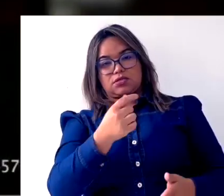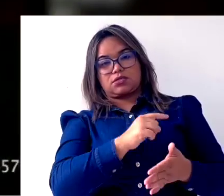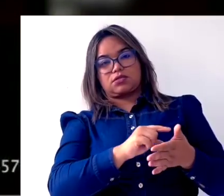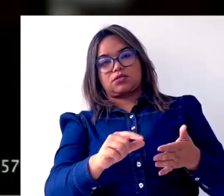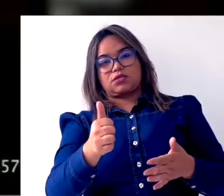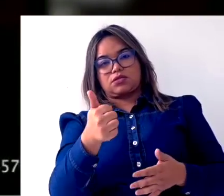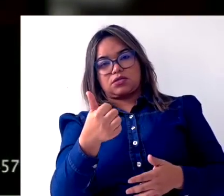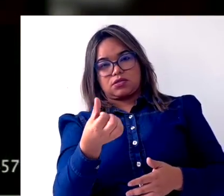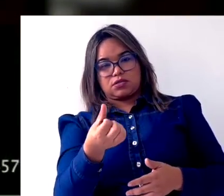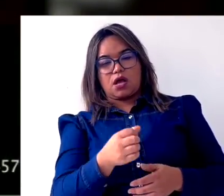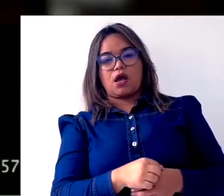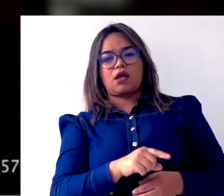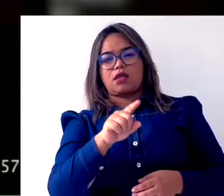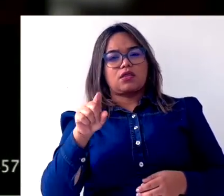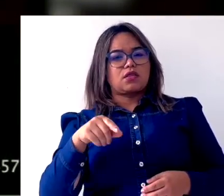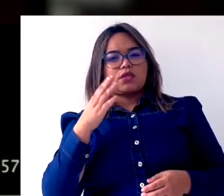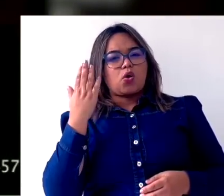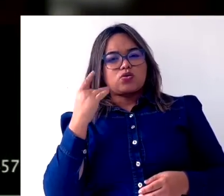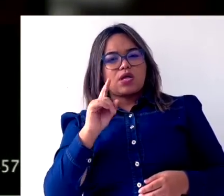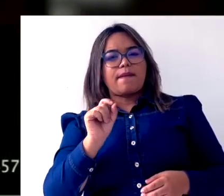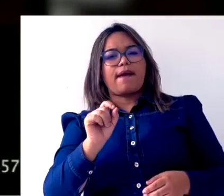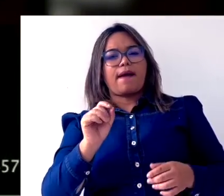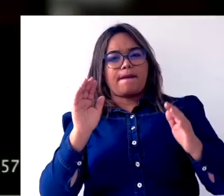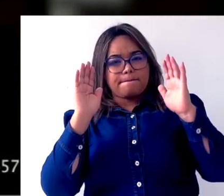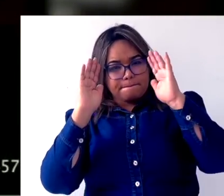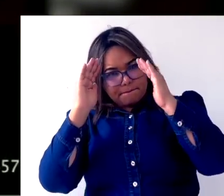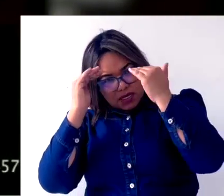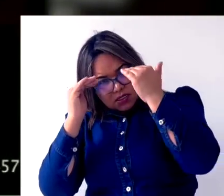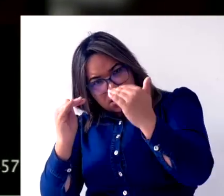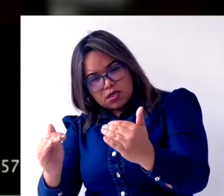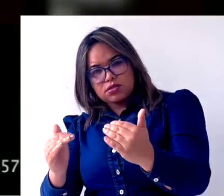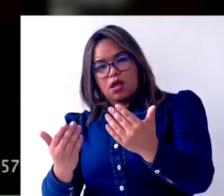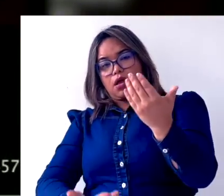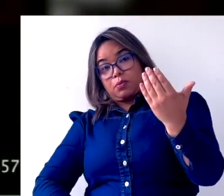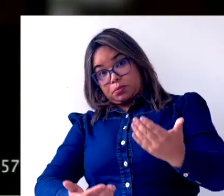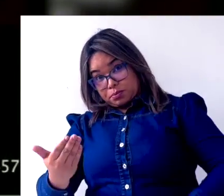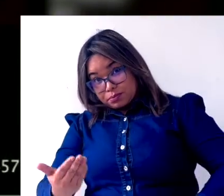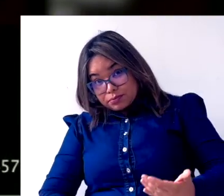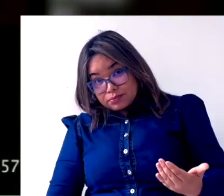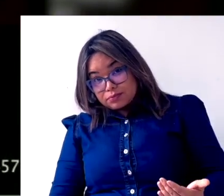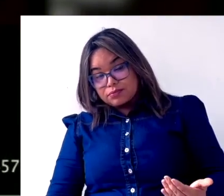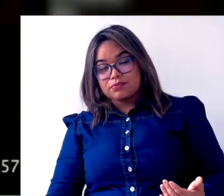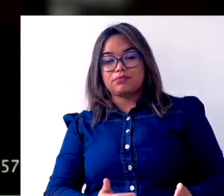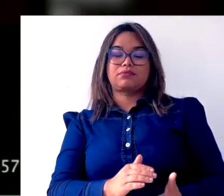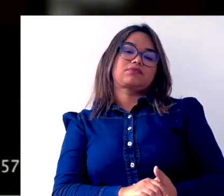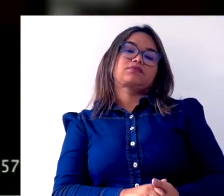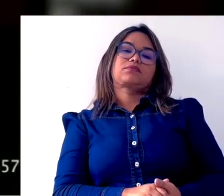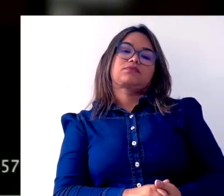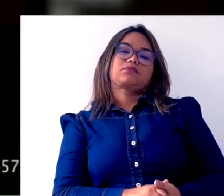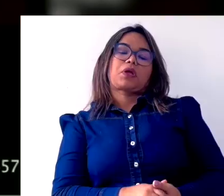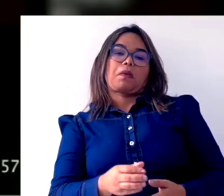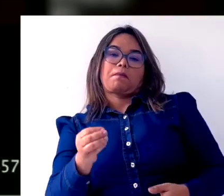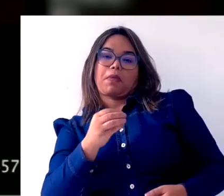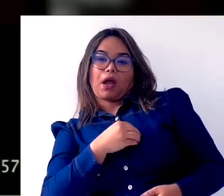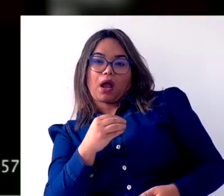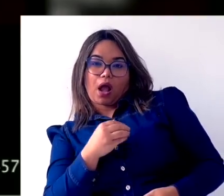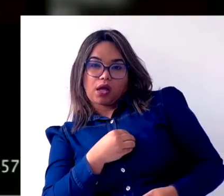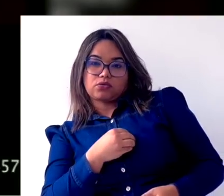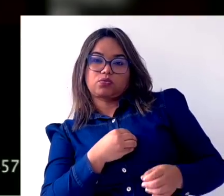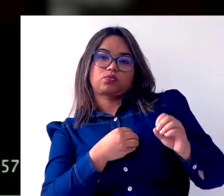Romanos 6,16, não sabeis que a quem obedeceis, vós vos tornais seus